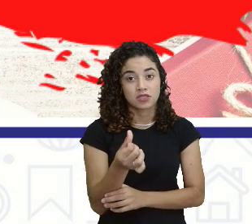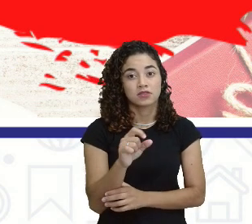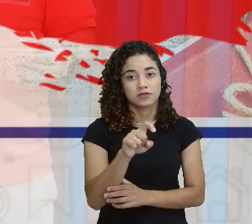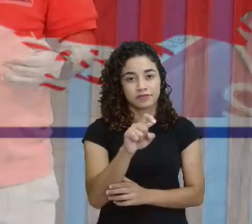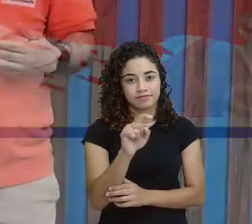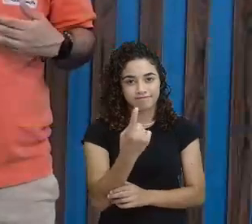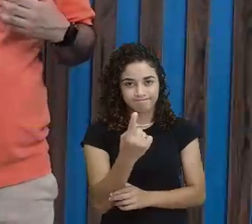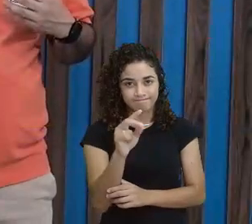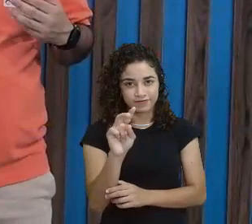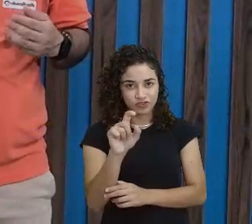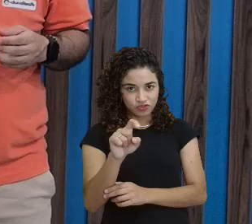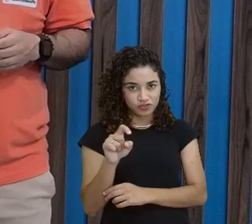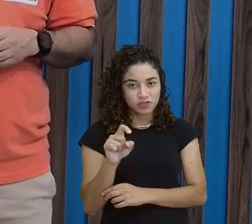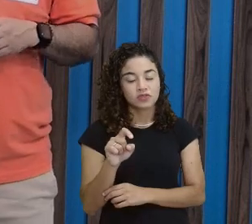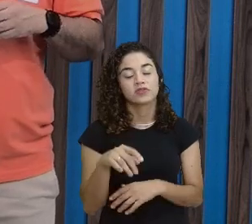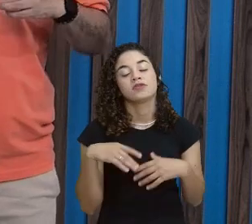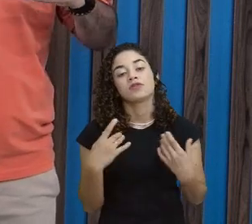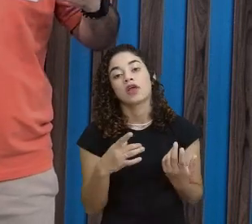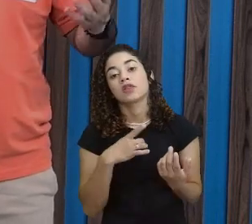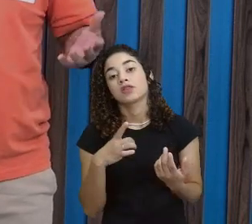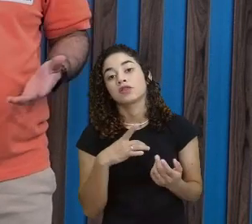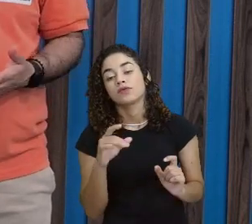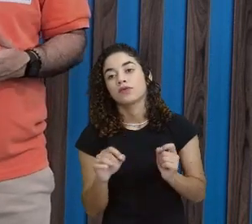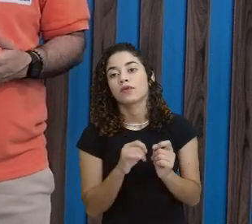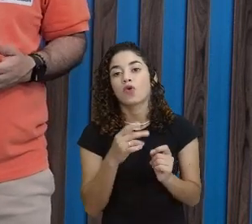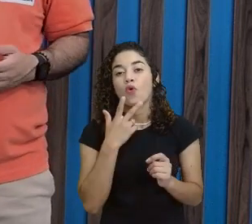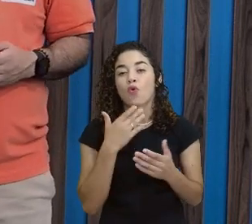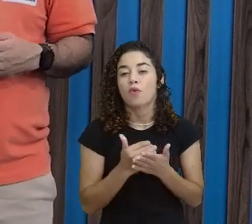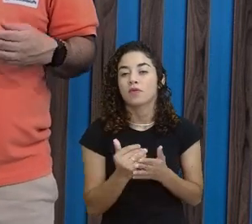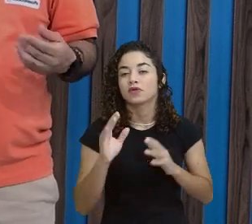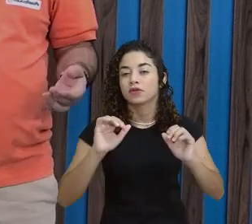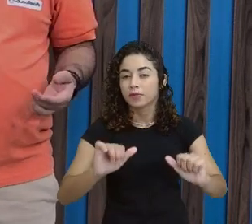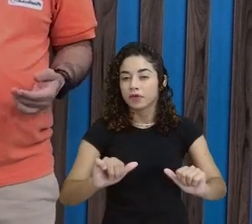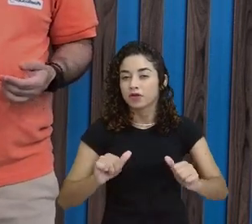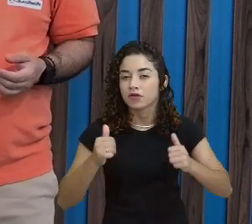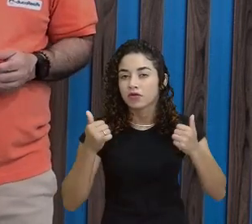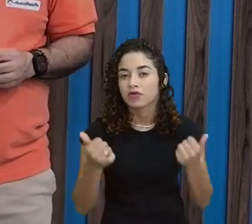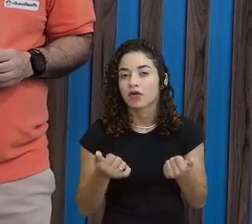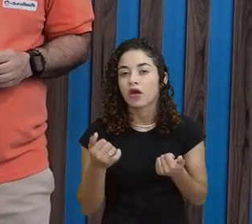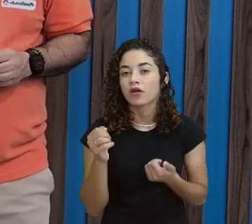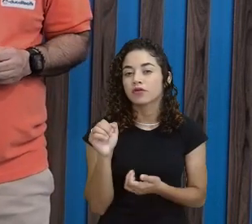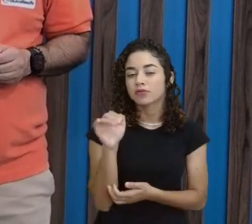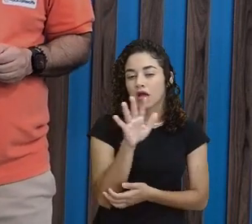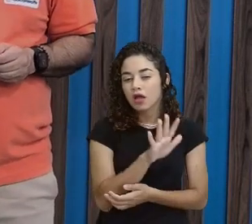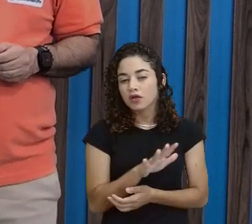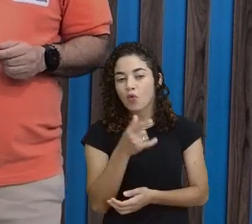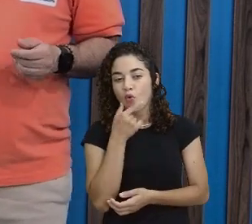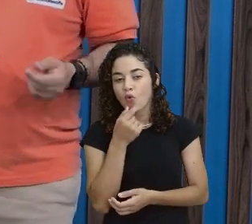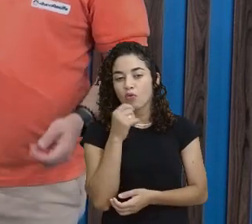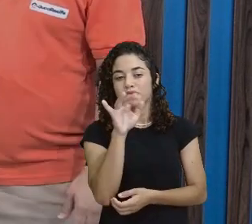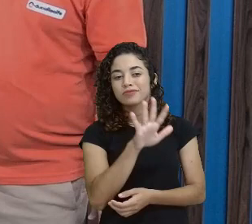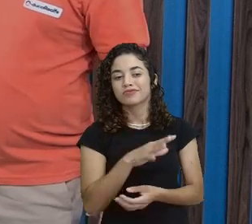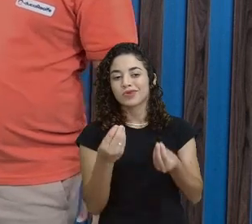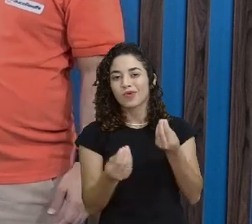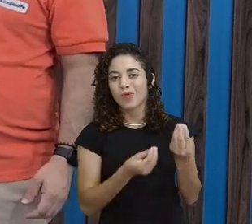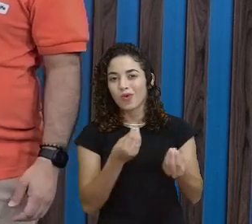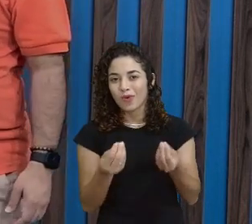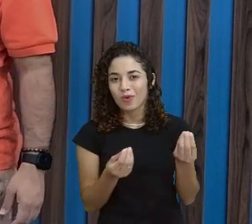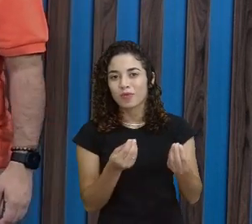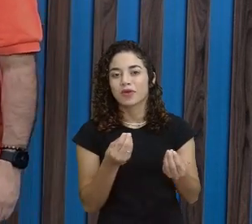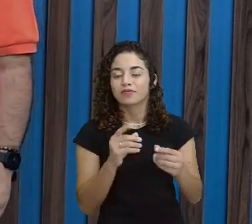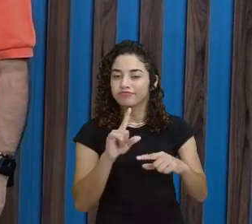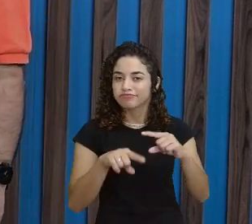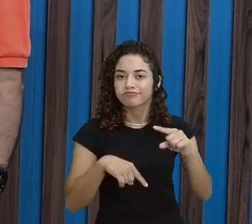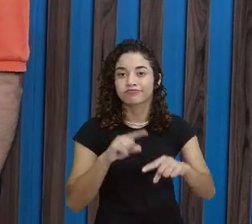uns ares de embelezamento, né? Começaram a melhorar ali a imagem, né, do Nicolau, e os seus